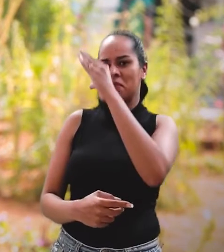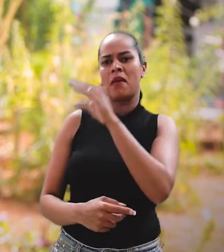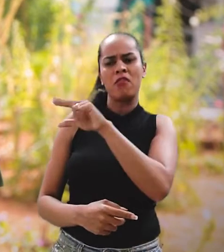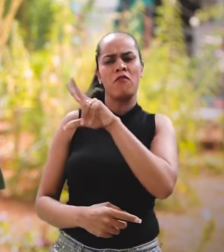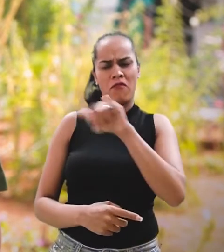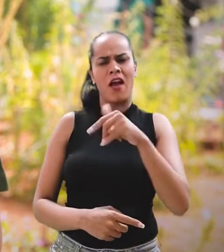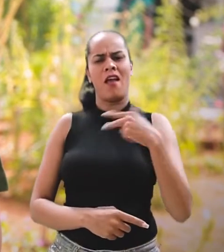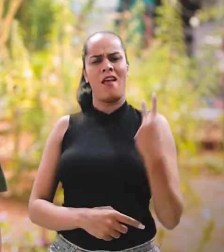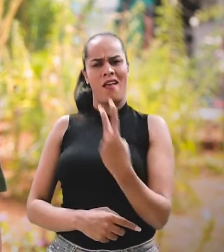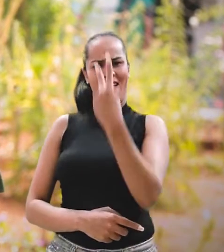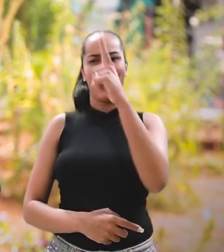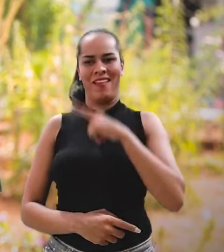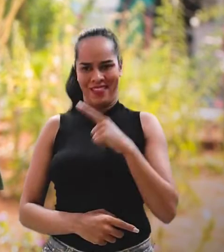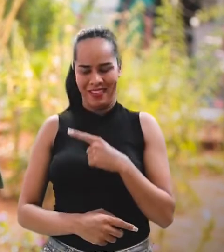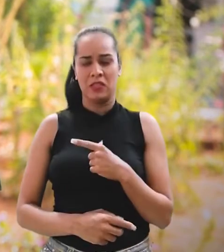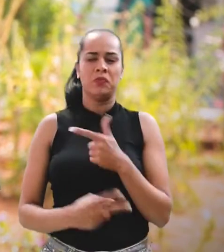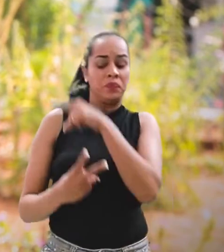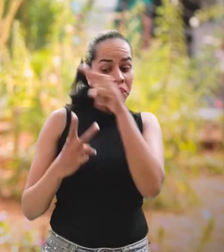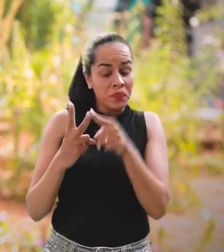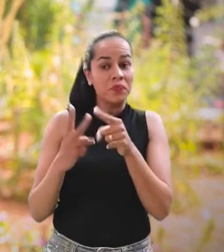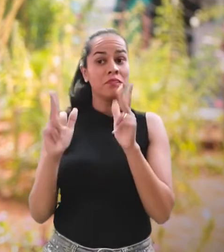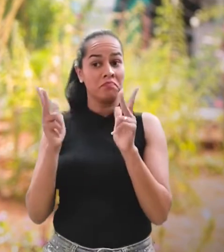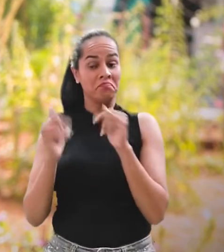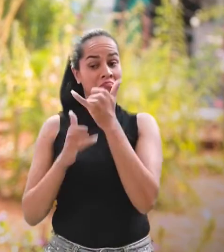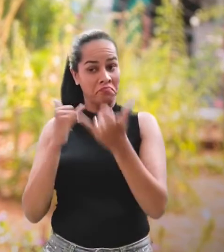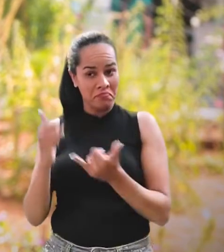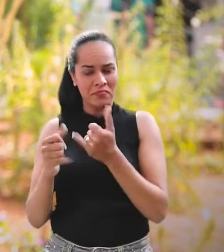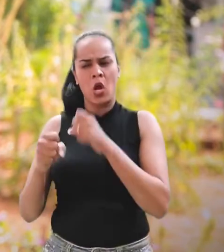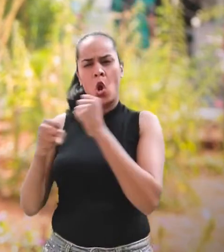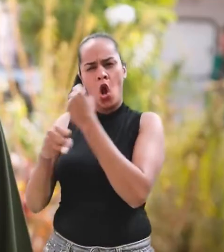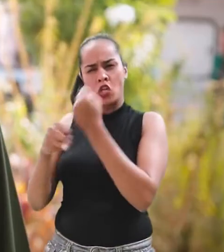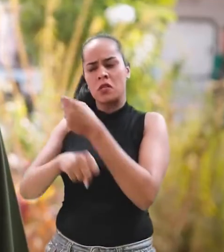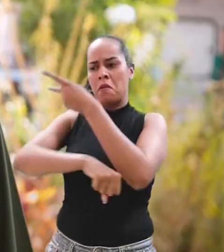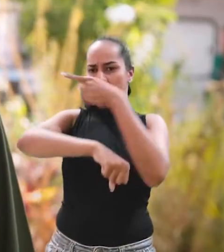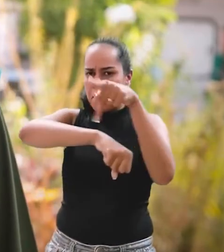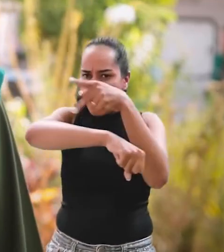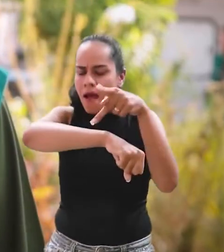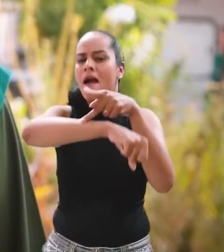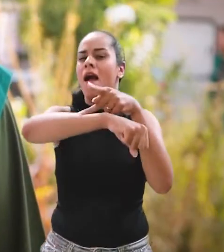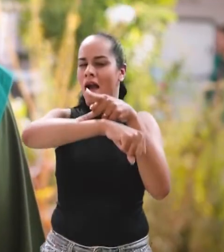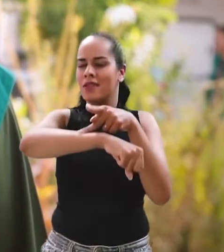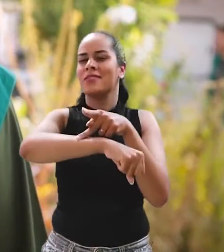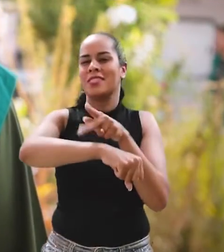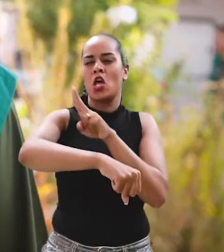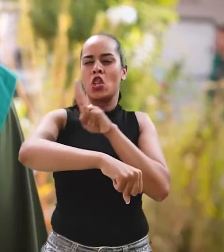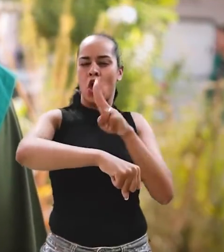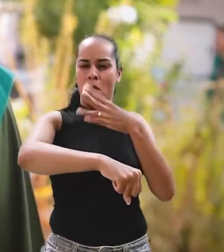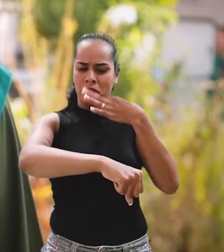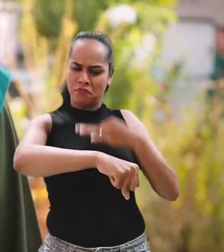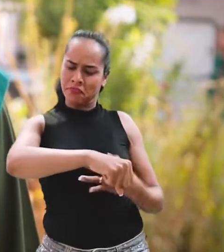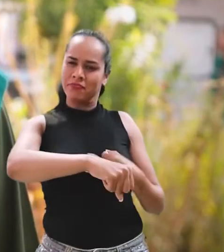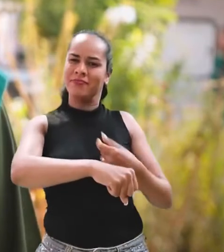os trabalhos foi em relação ao direito ao lazer, que é a construção de uma praça de convivência com homenagem a uma matriarca,